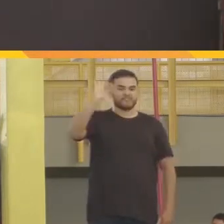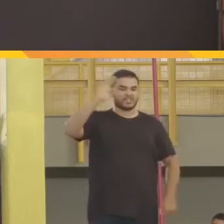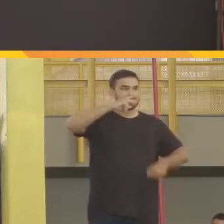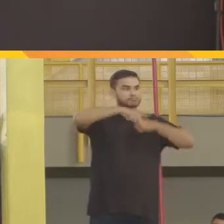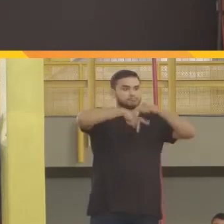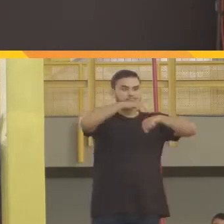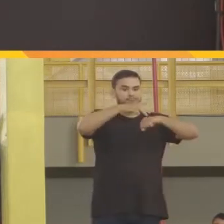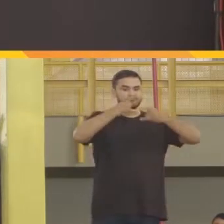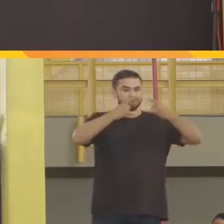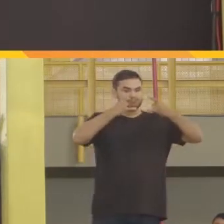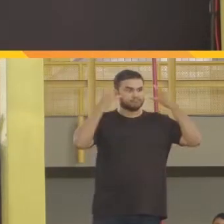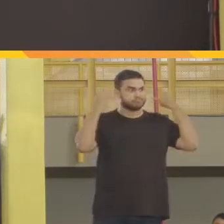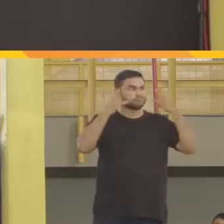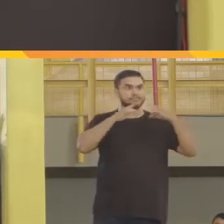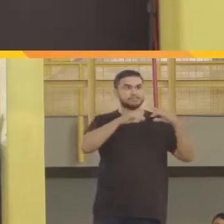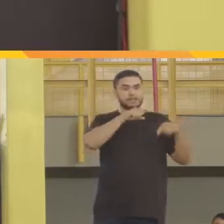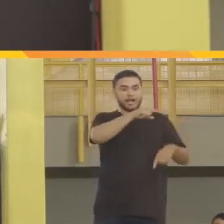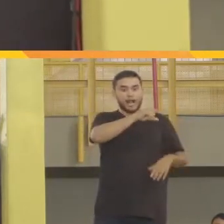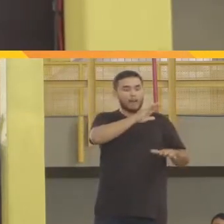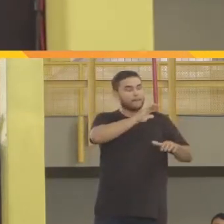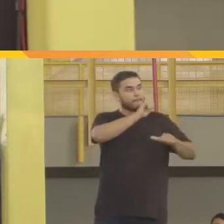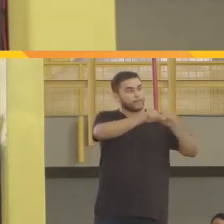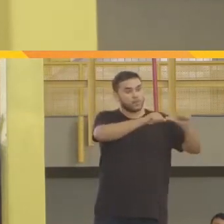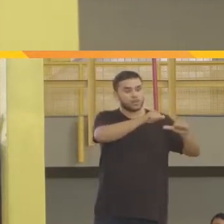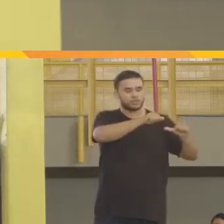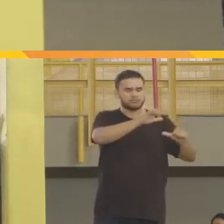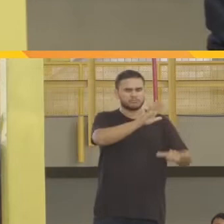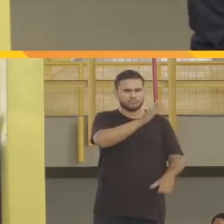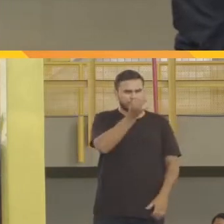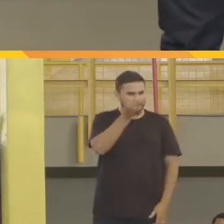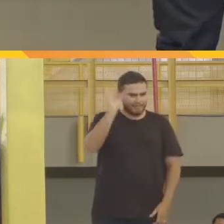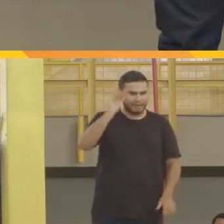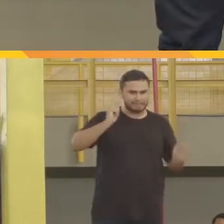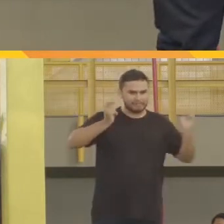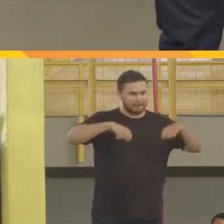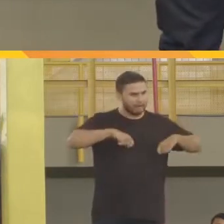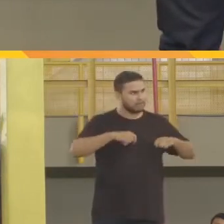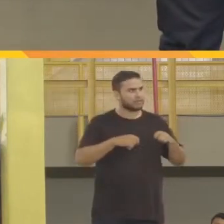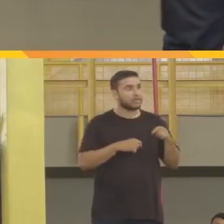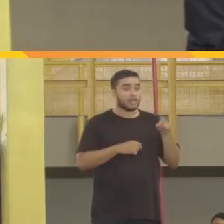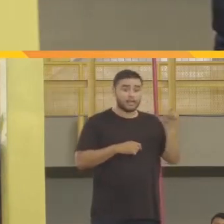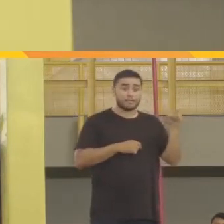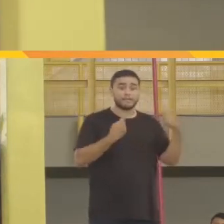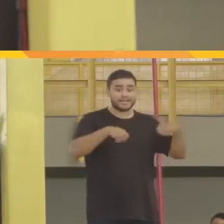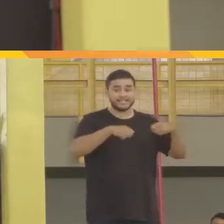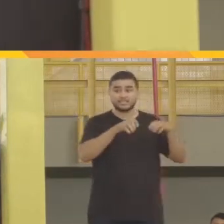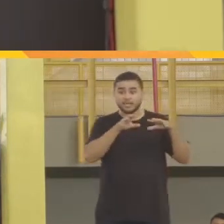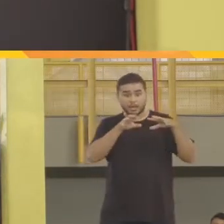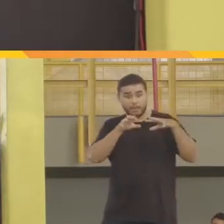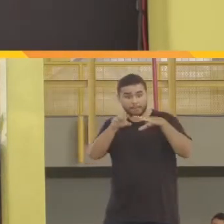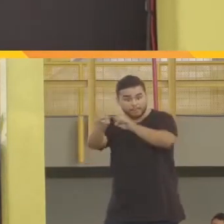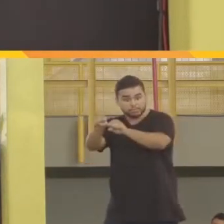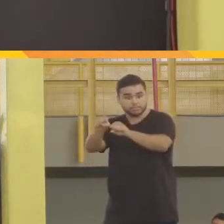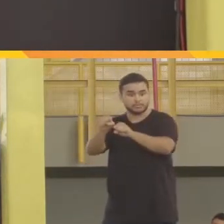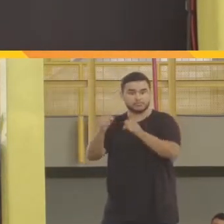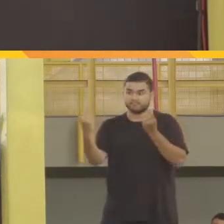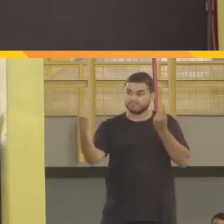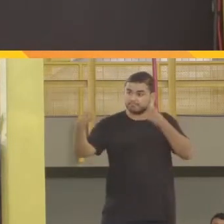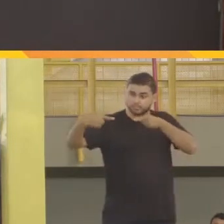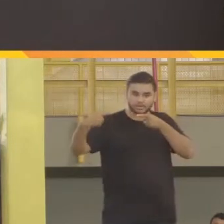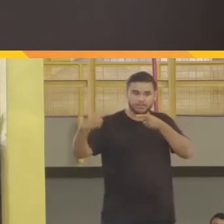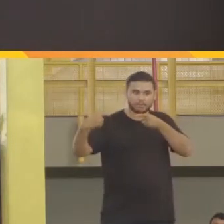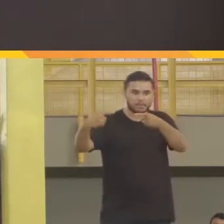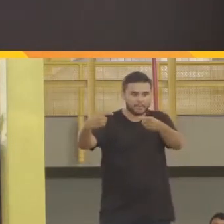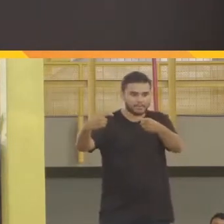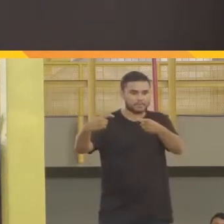potência capitalista. Mas para que a França fosse essa potência capitalista, a França deveria enfrentar